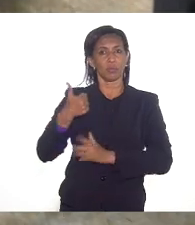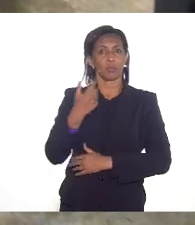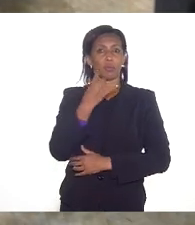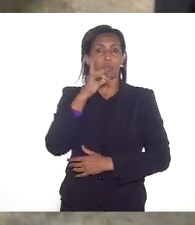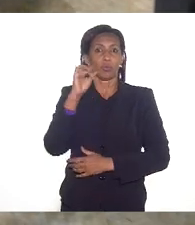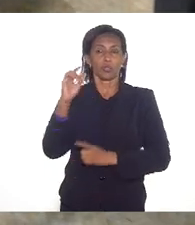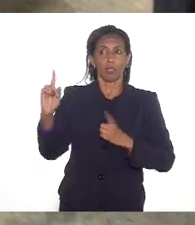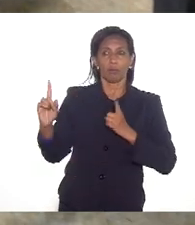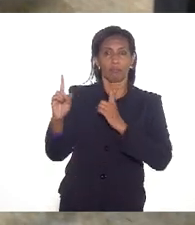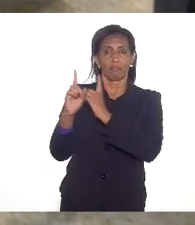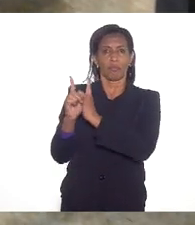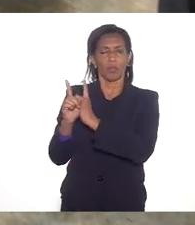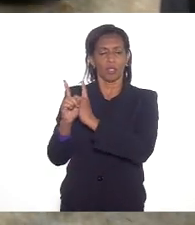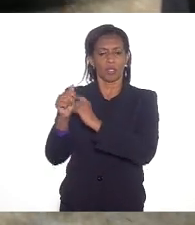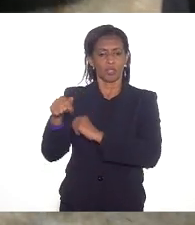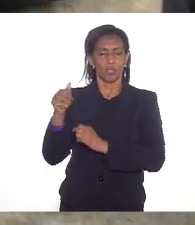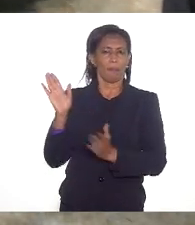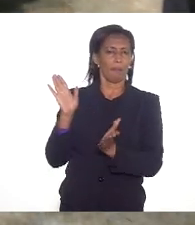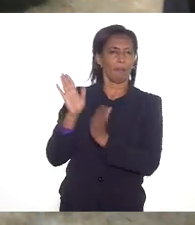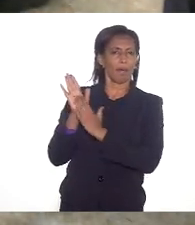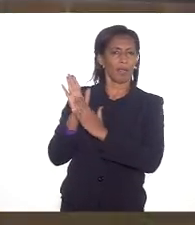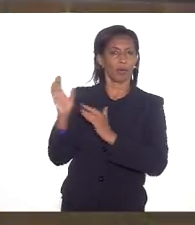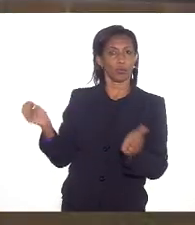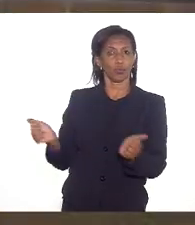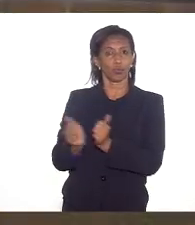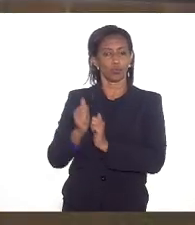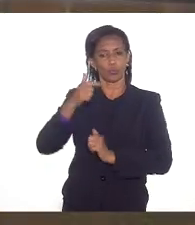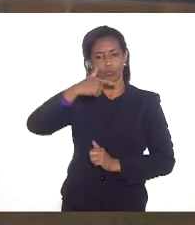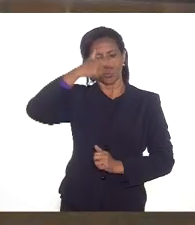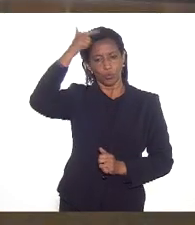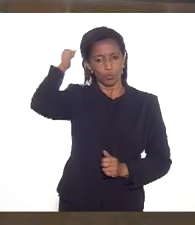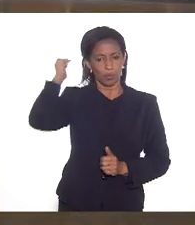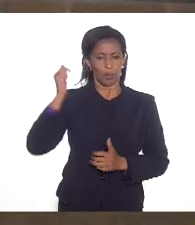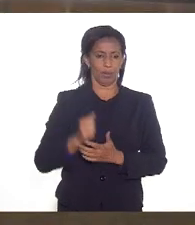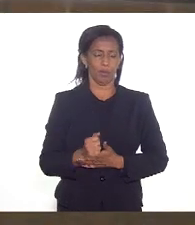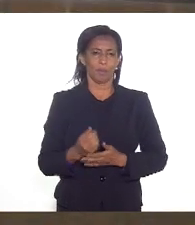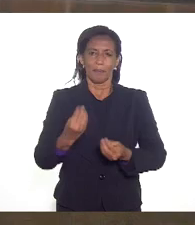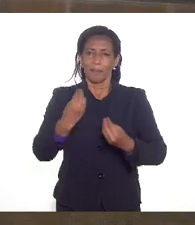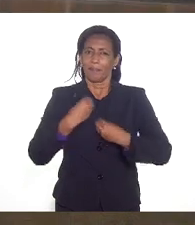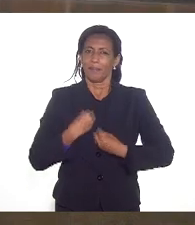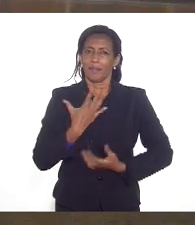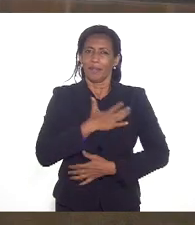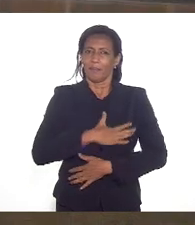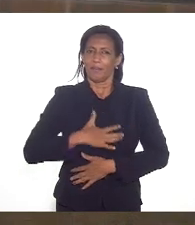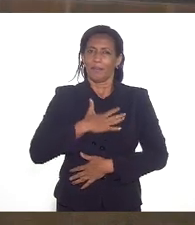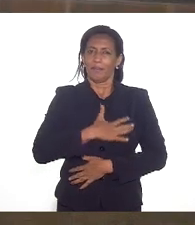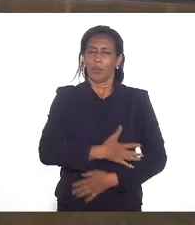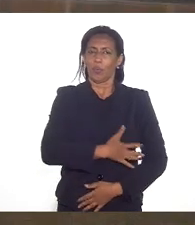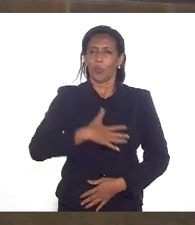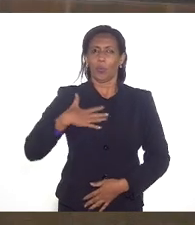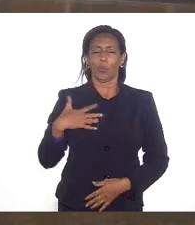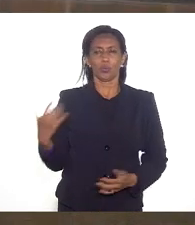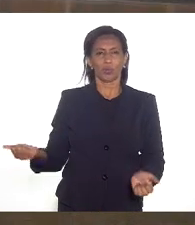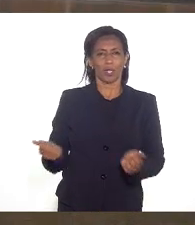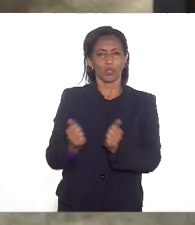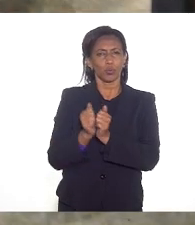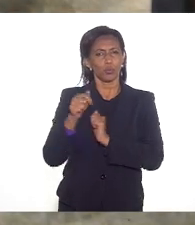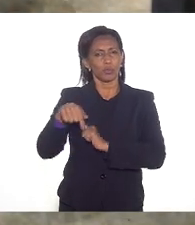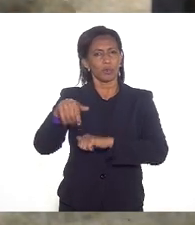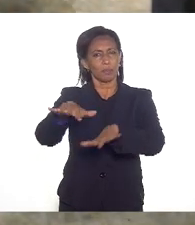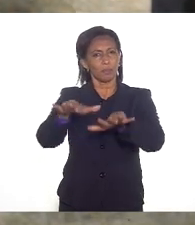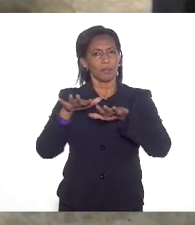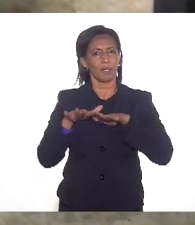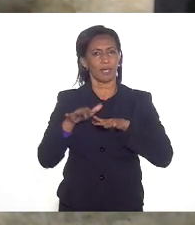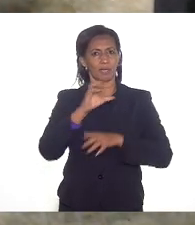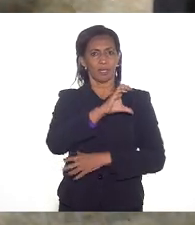de cumprir a ser mandato ao seu lado Deputado Luiz Paulo me dá muito prazer e muito orgulho estar ao seu lado aqui nesse